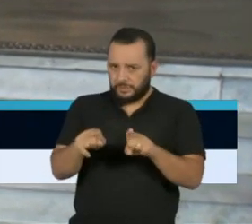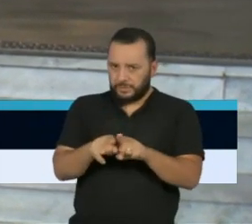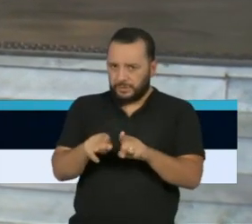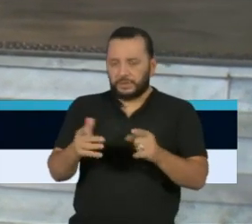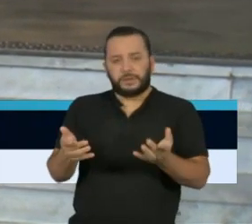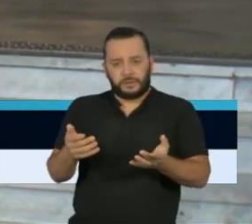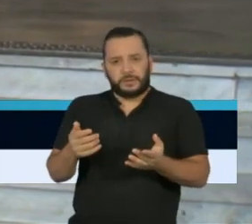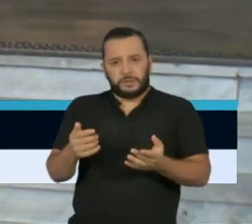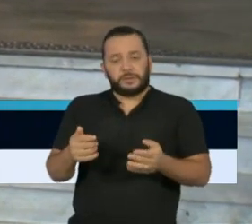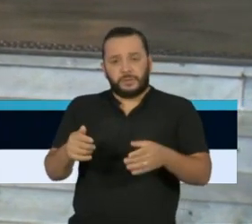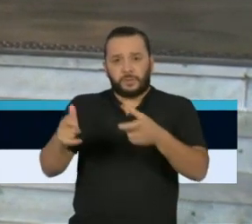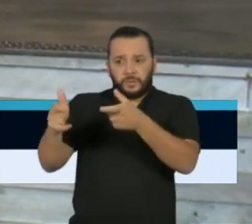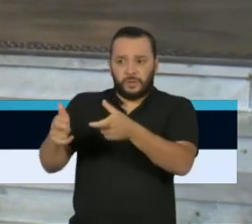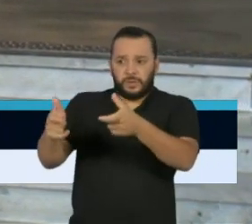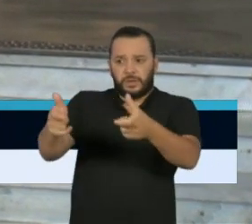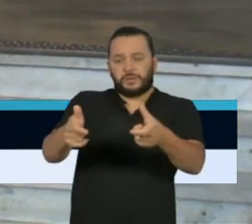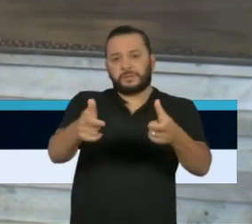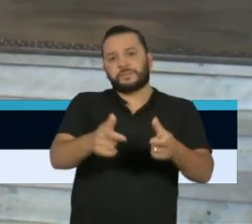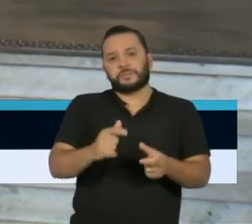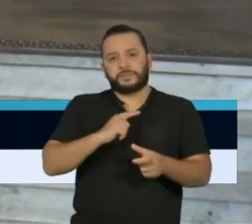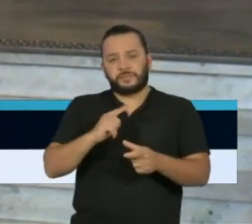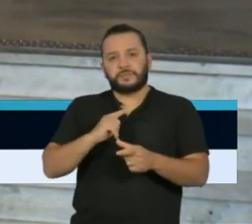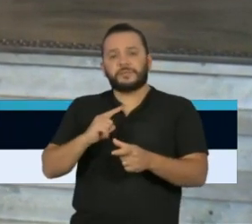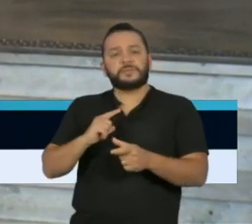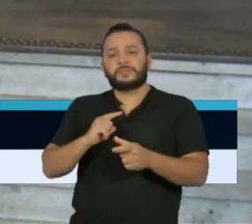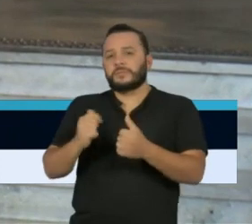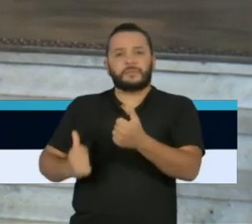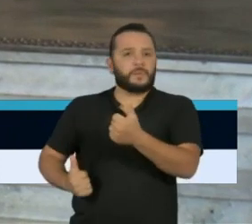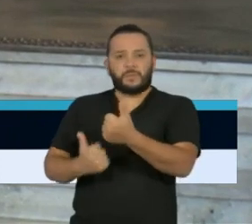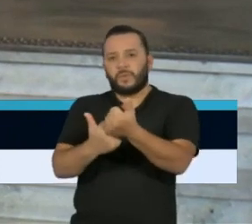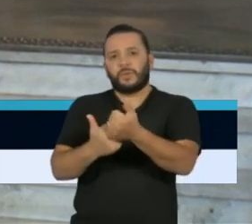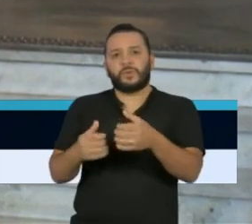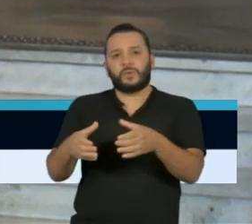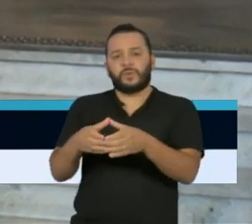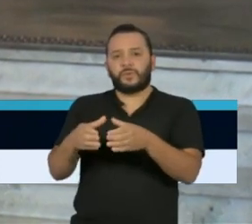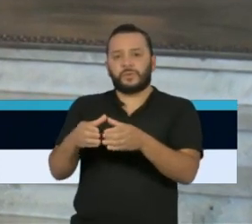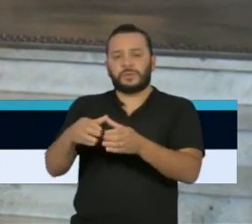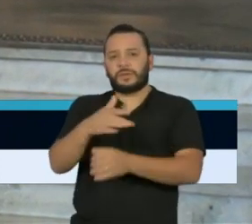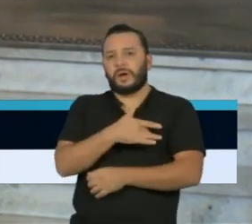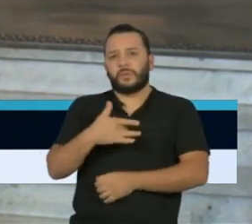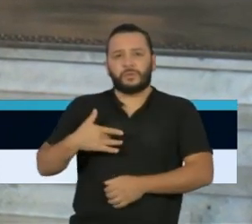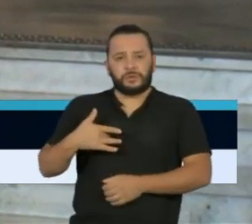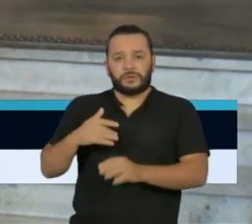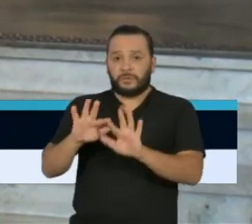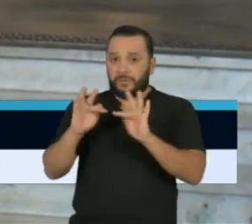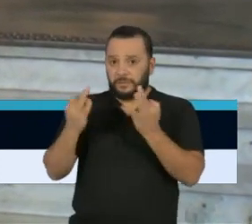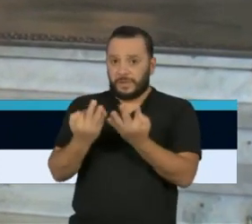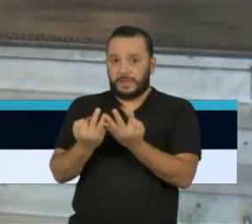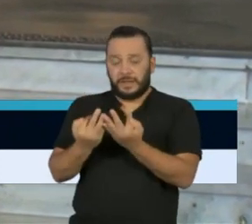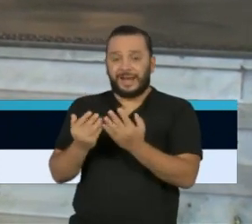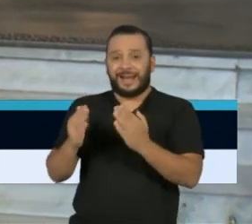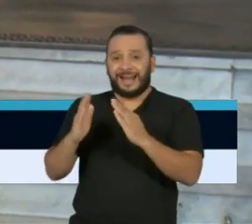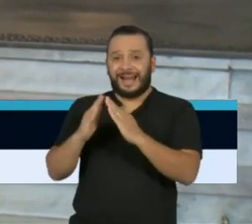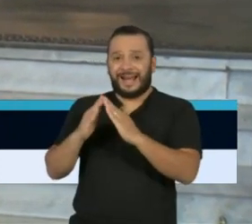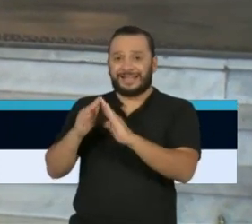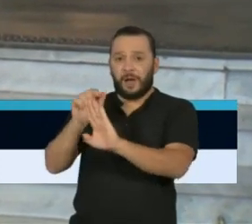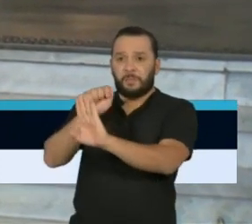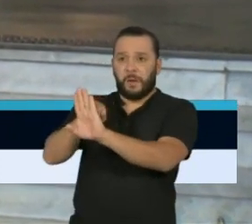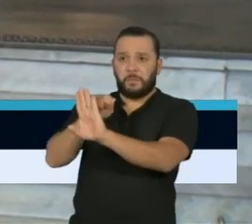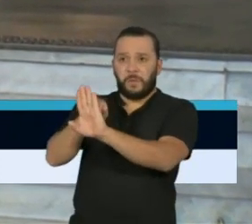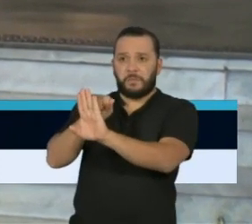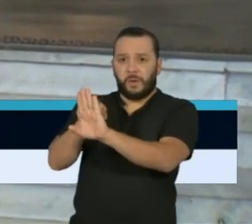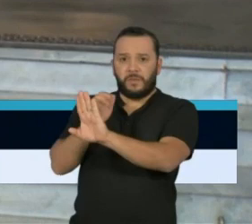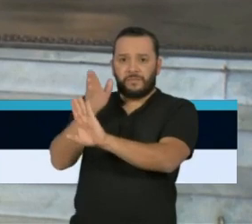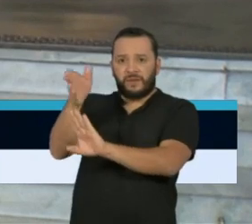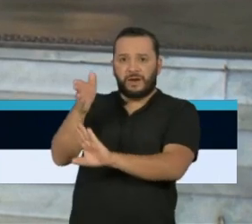regiões específicas, a gente tem o apoio das equipes do Programa Saúde da Família, que visitam casa a casa e também estão fazendo